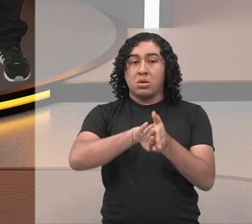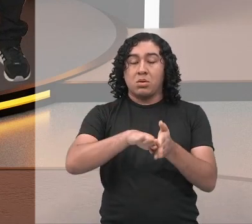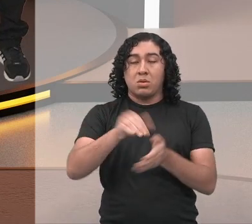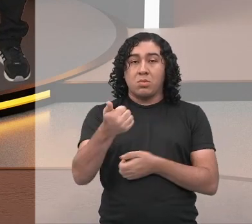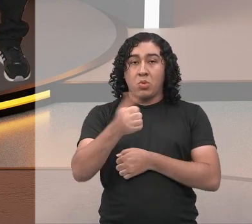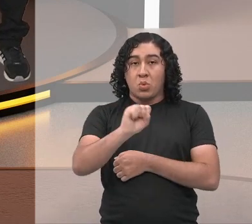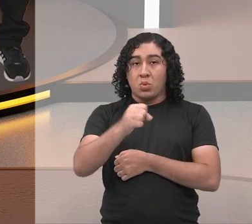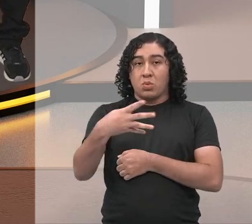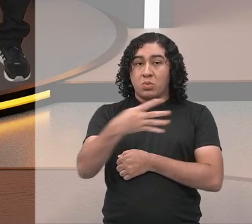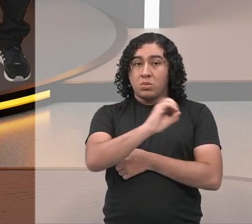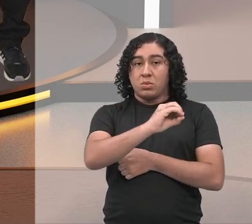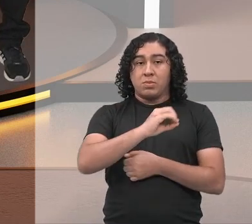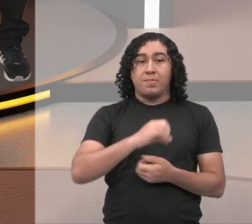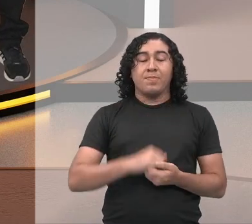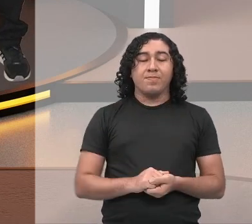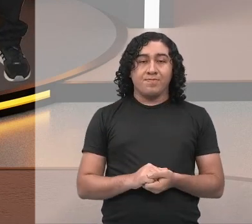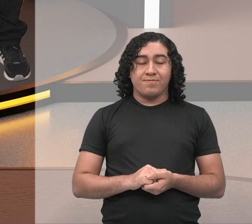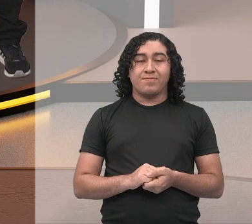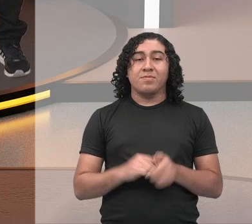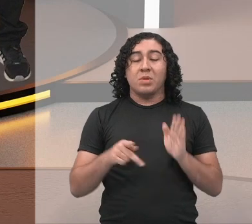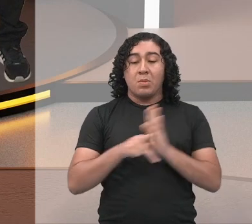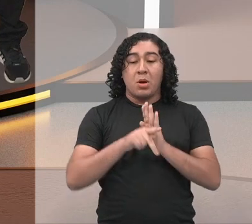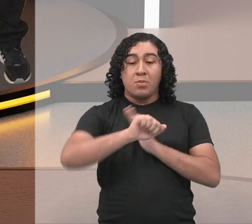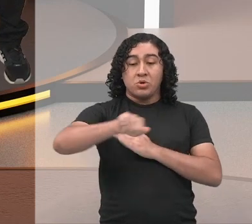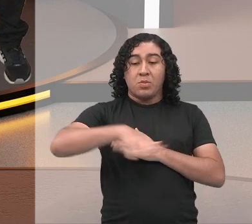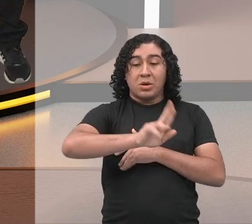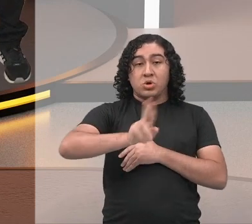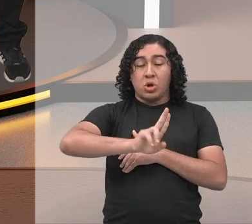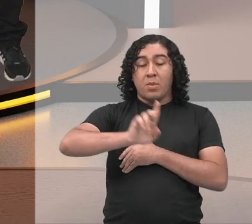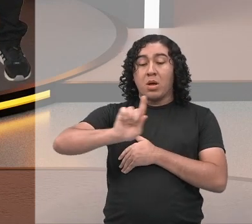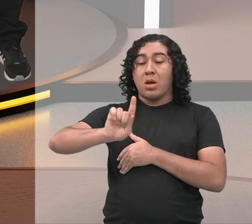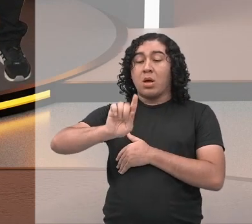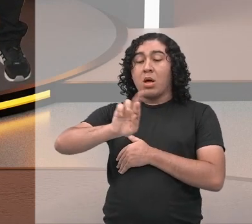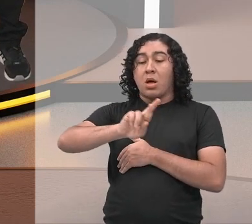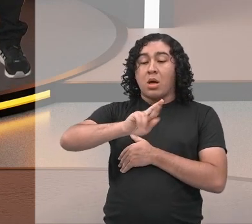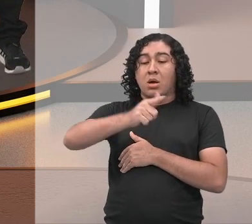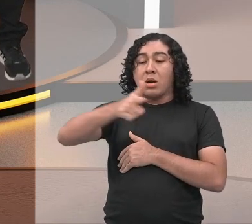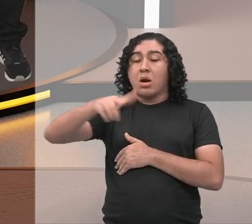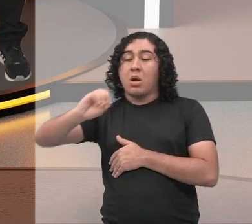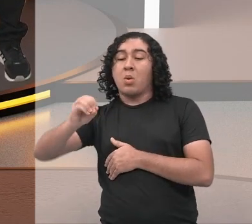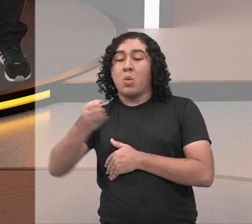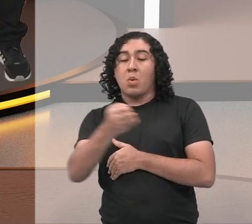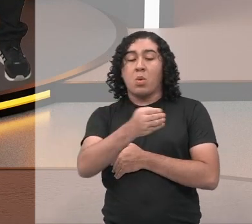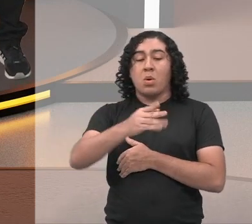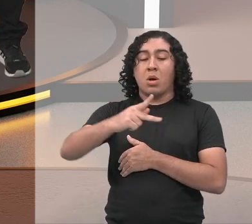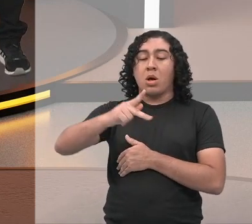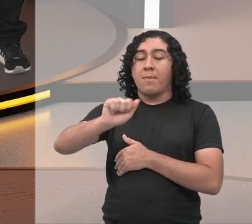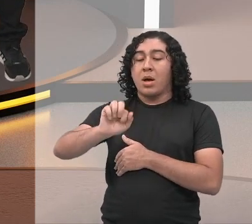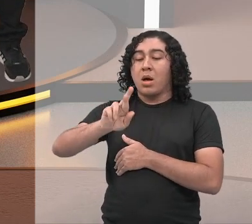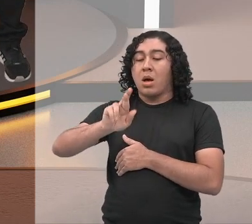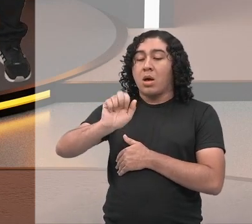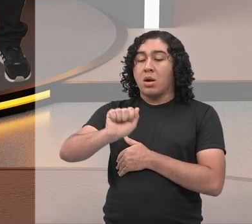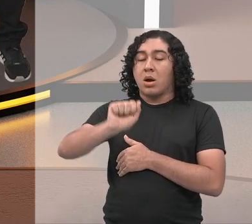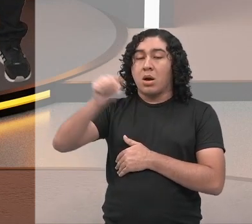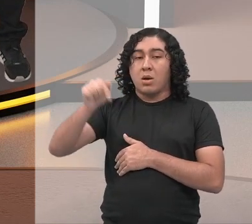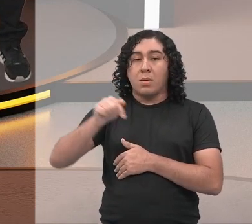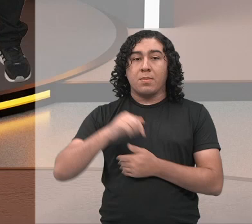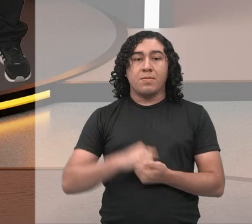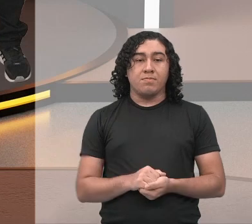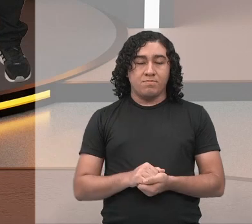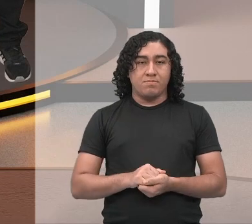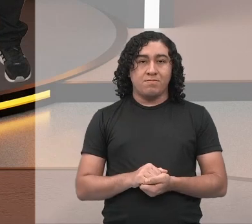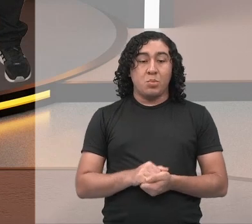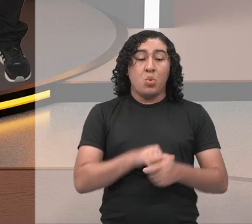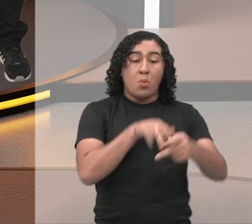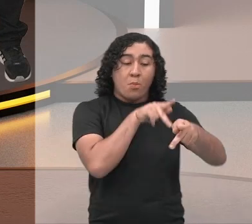1835 e 1840 na província do Grão-Pará. Mais uma vez, tá, gente? Como nesse período grande parte da população estava